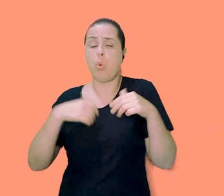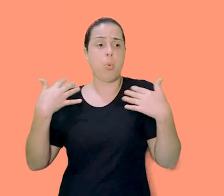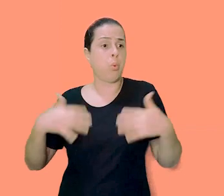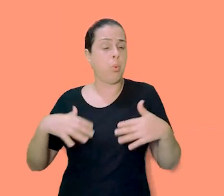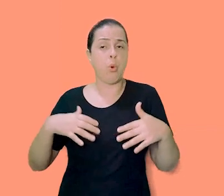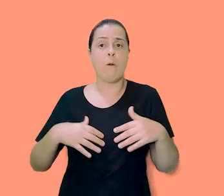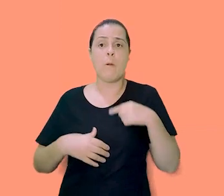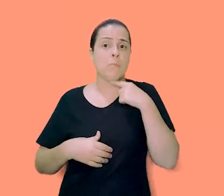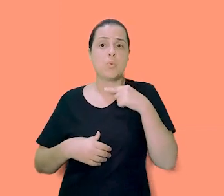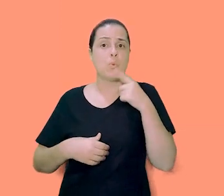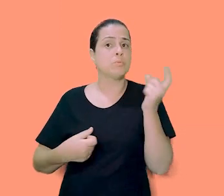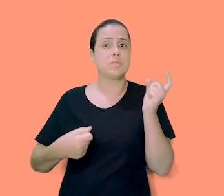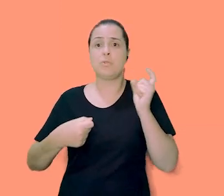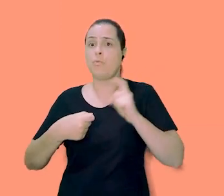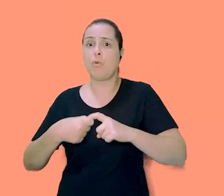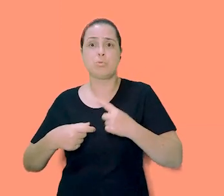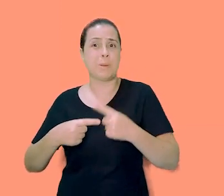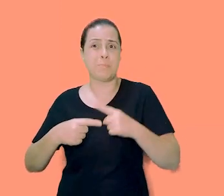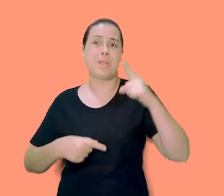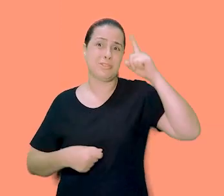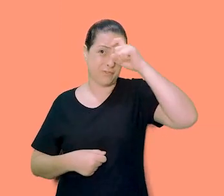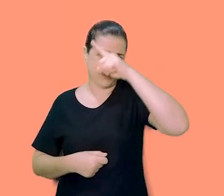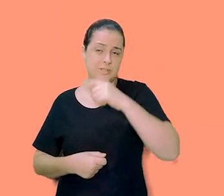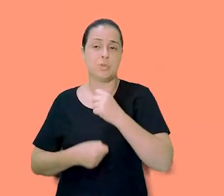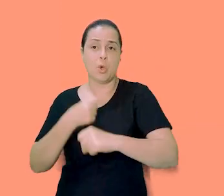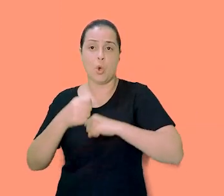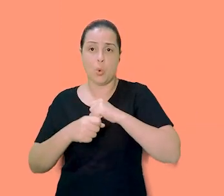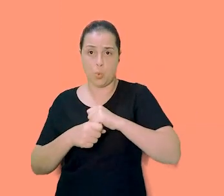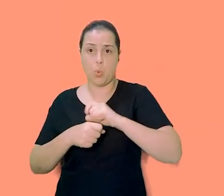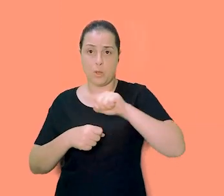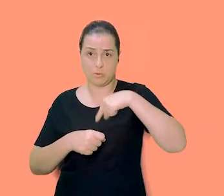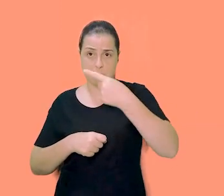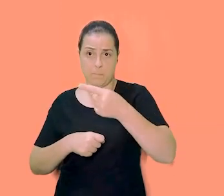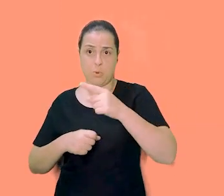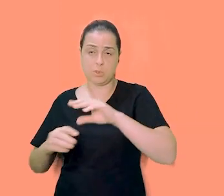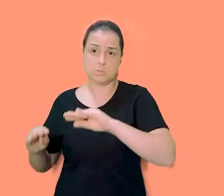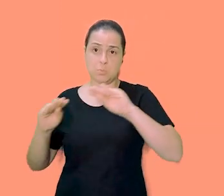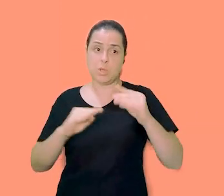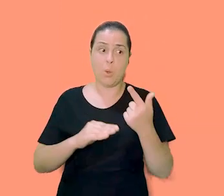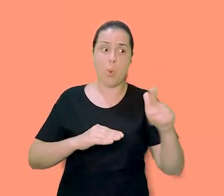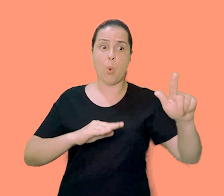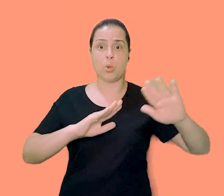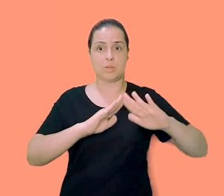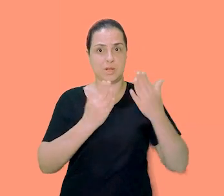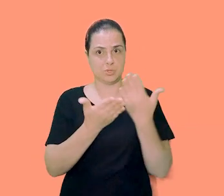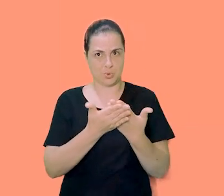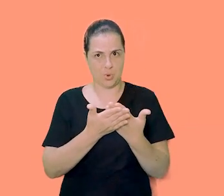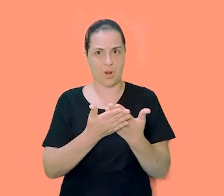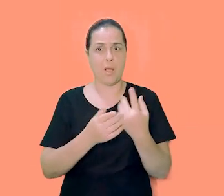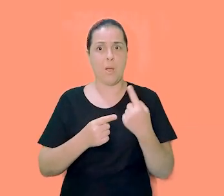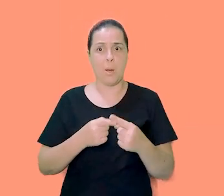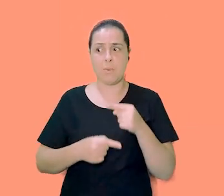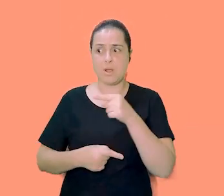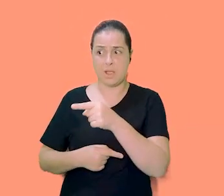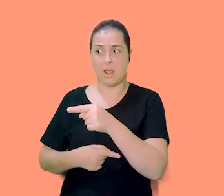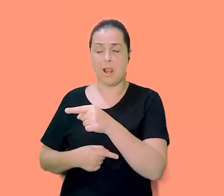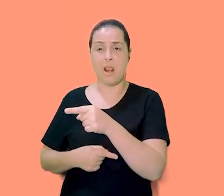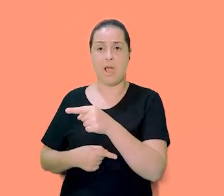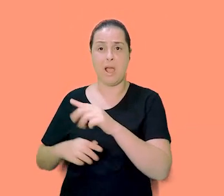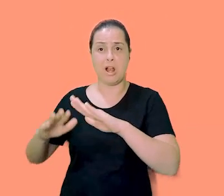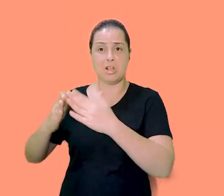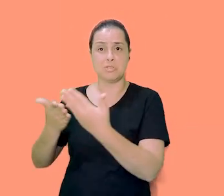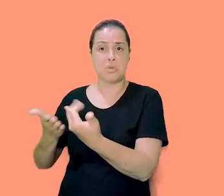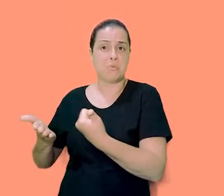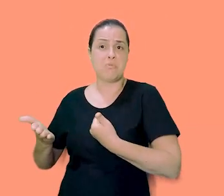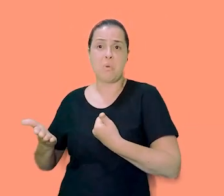então para voltar depois era complicado. No ano seguinte, eu acabei mudando de colégio, porque a escola que eu estudava, ela disse que não estava preparada